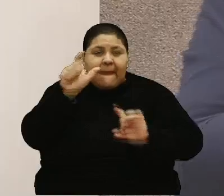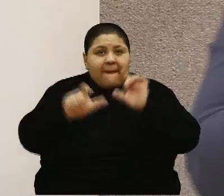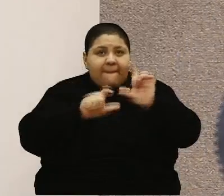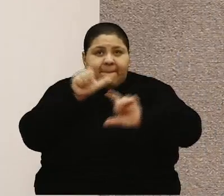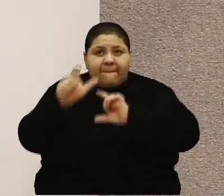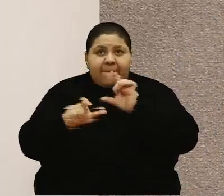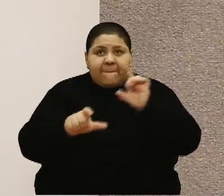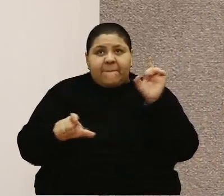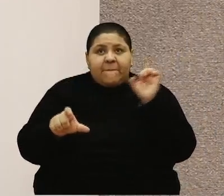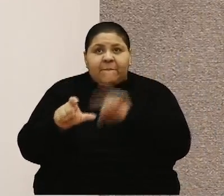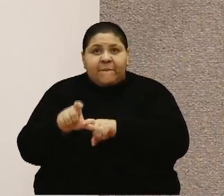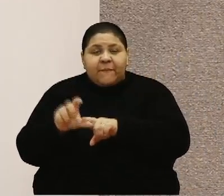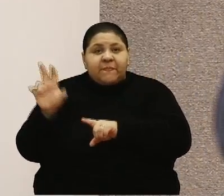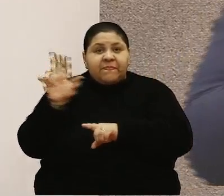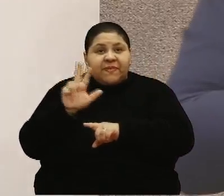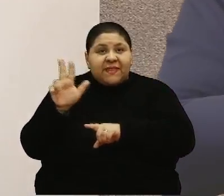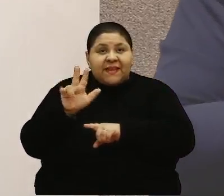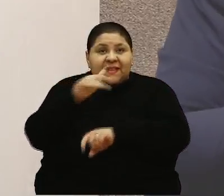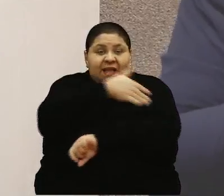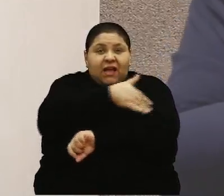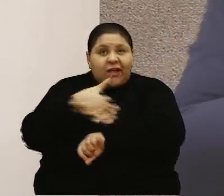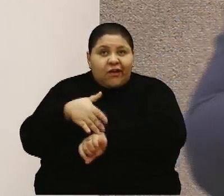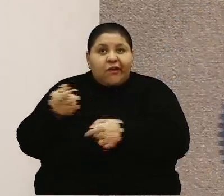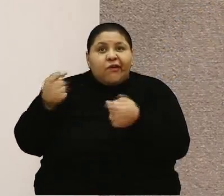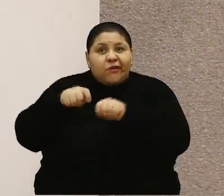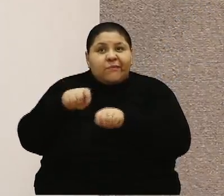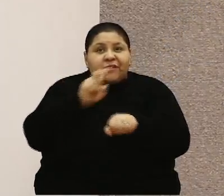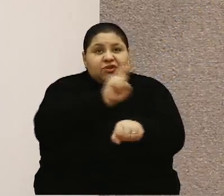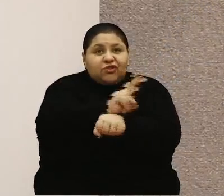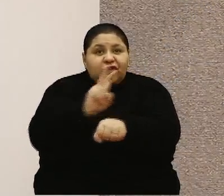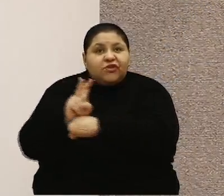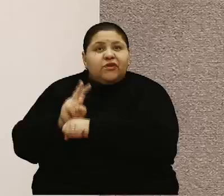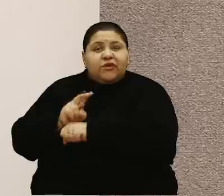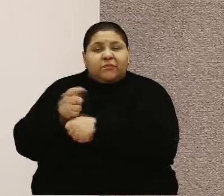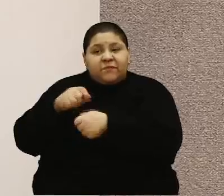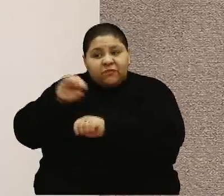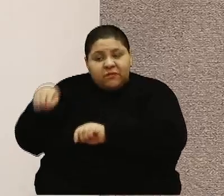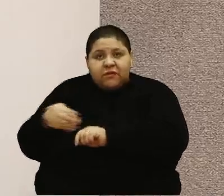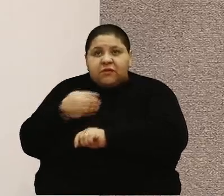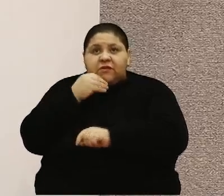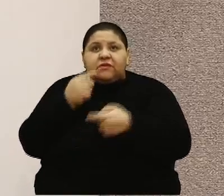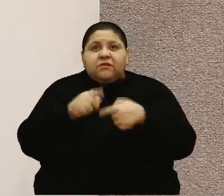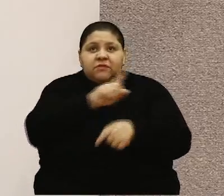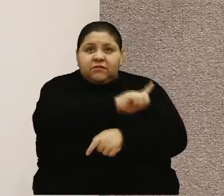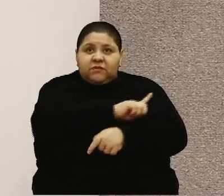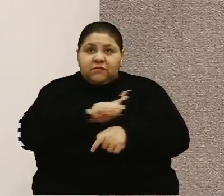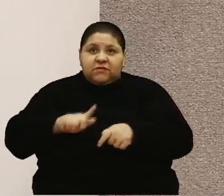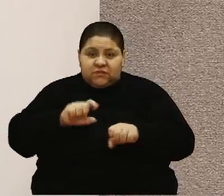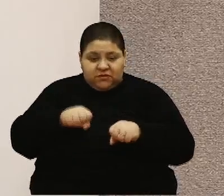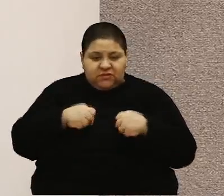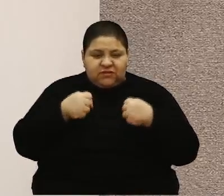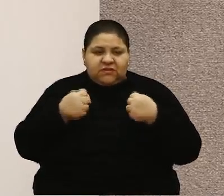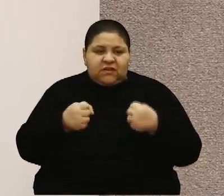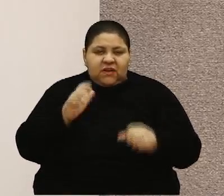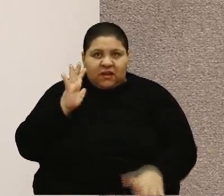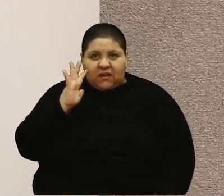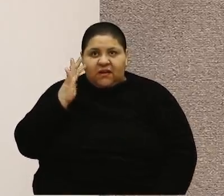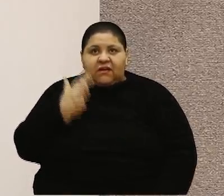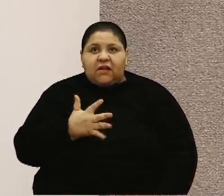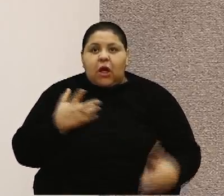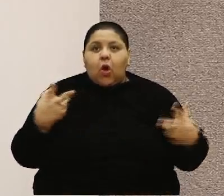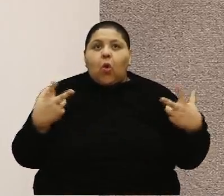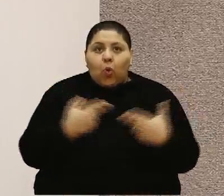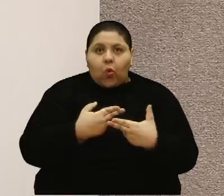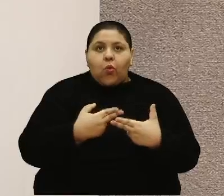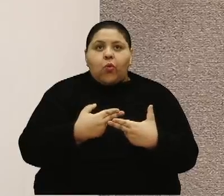que estão em dependência química nas ruas, que precisam de tratamento, que precisam de uma oportunidade, mas o governo que diz defender e quer dar solução, cortou,